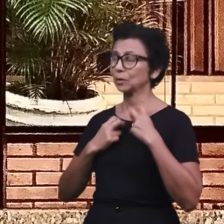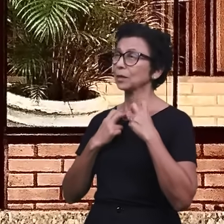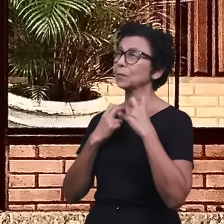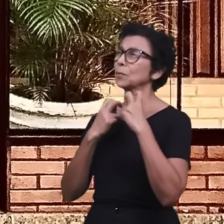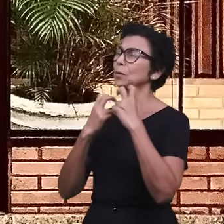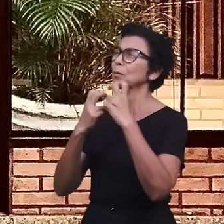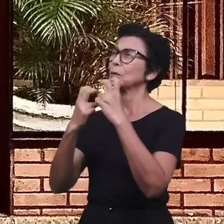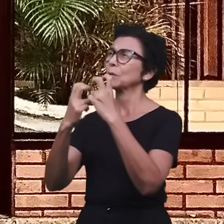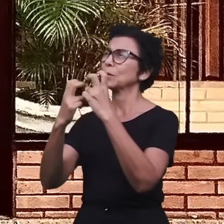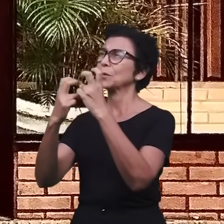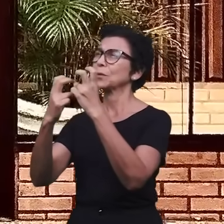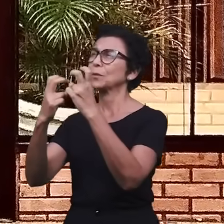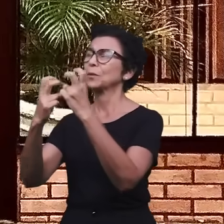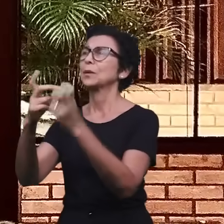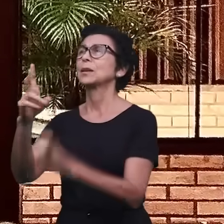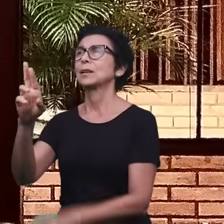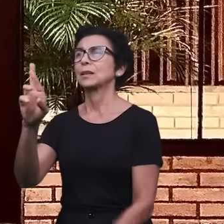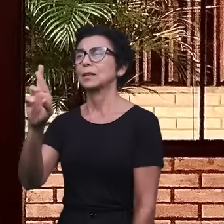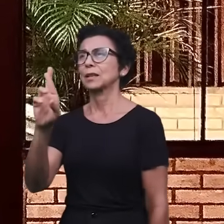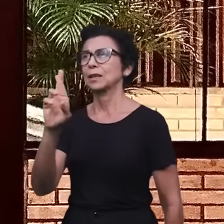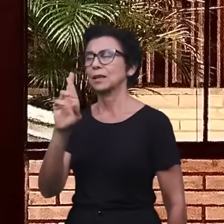meu, pois eu a Ti